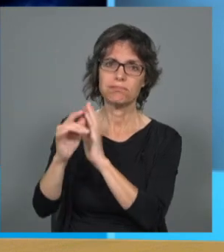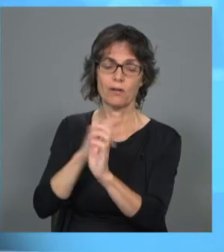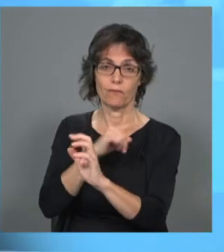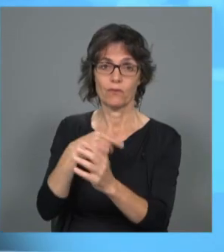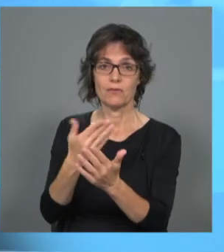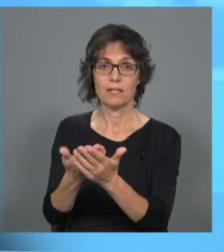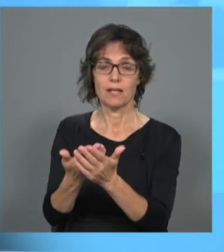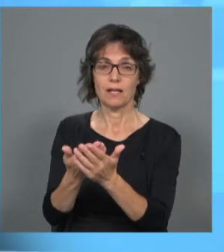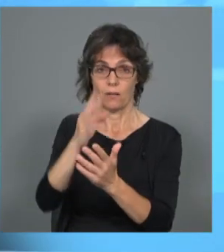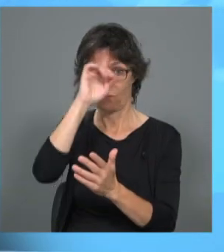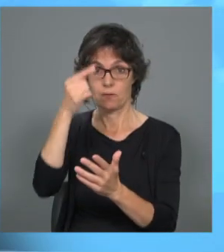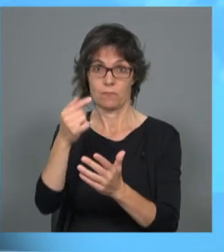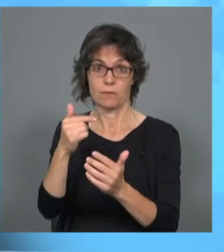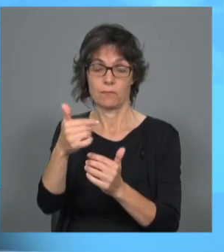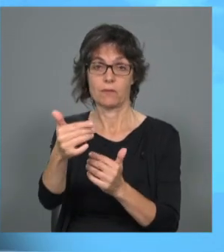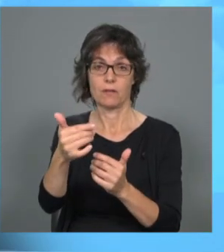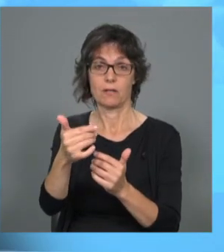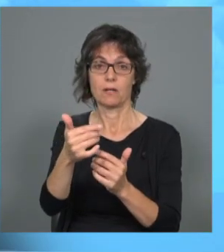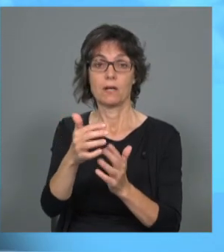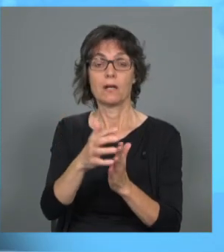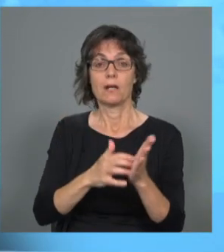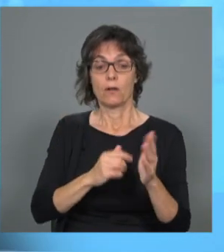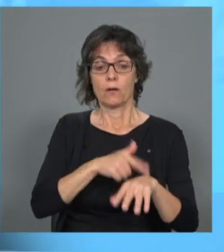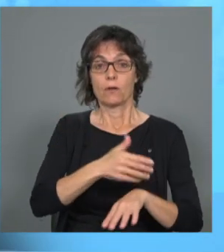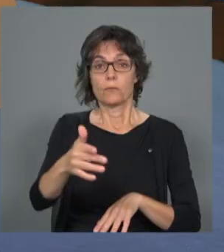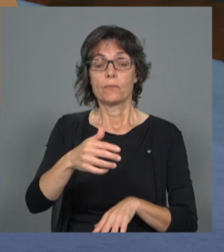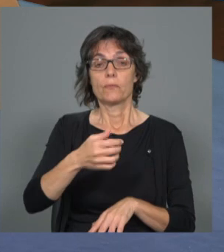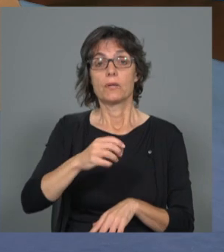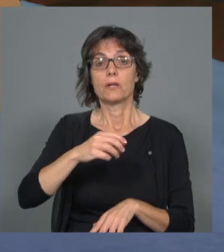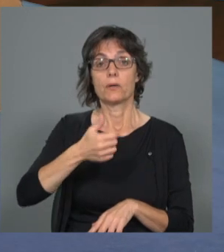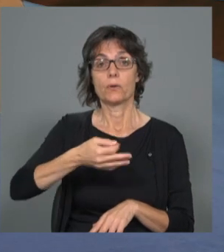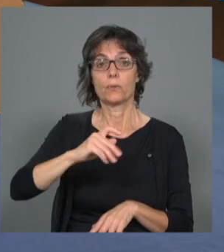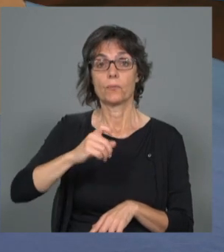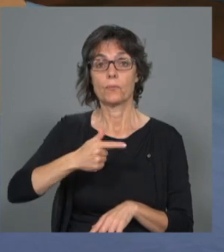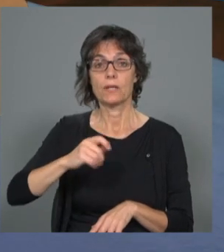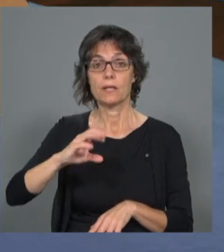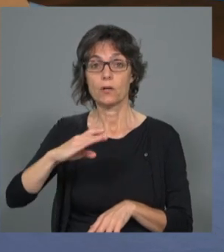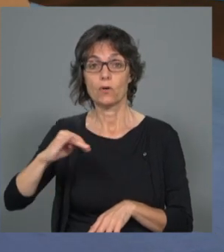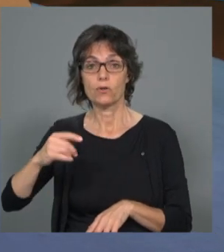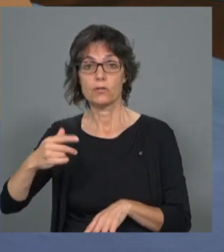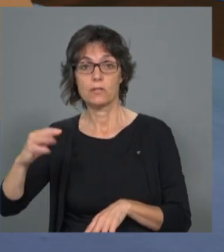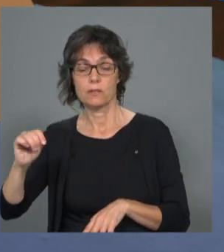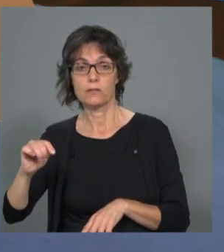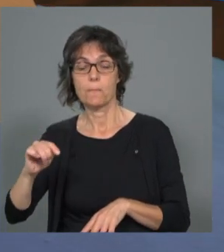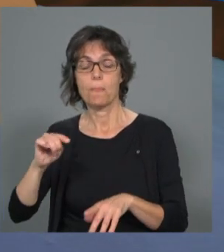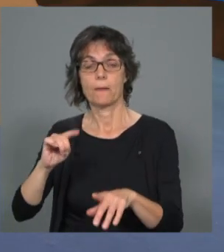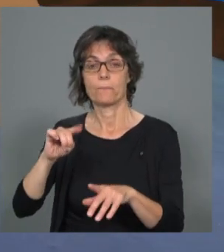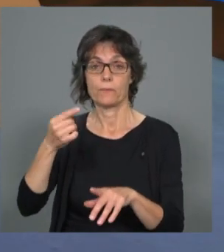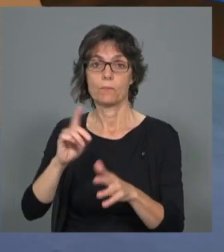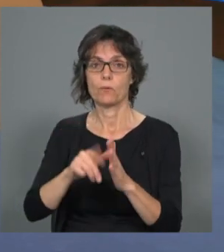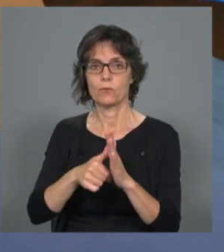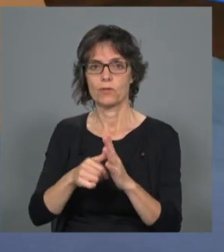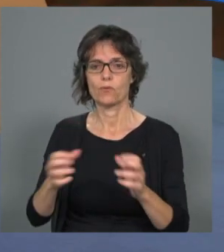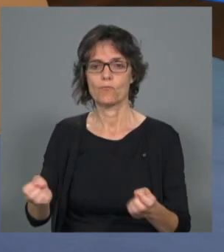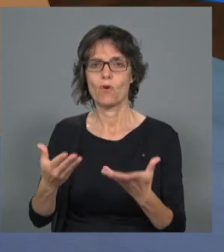acontecer a narrativa do Pentecostes, mas na verdade é este projeto de salvação que já aqui